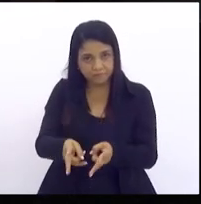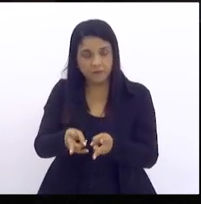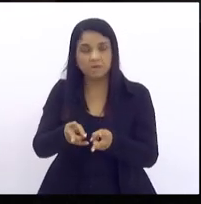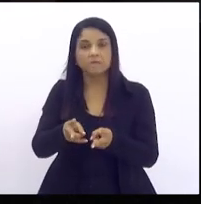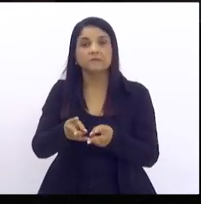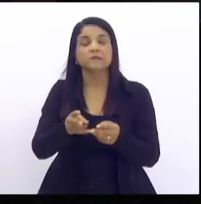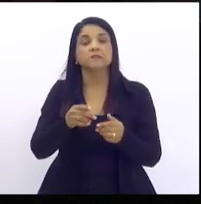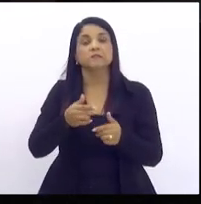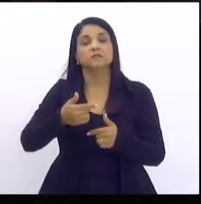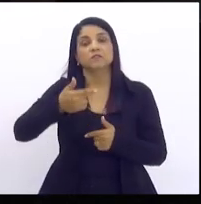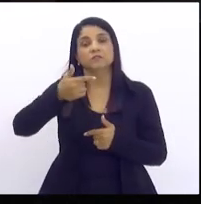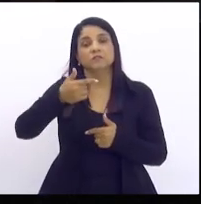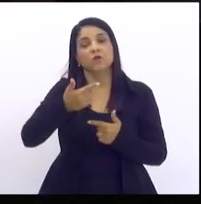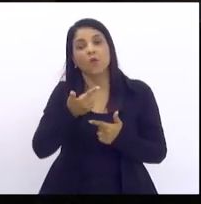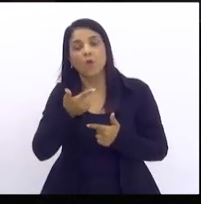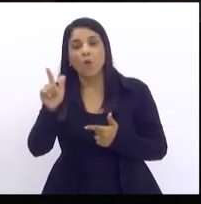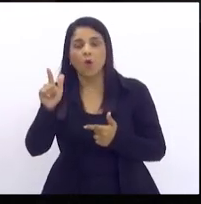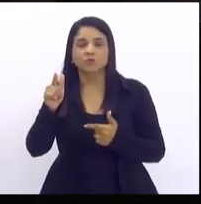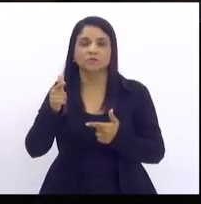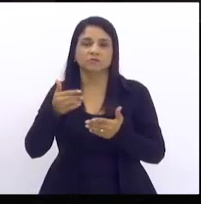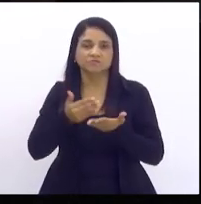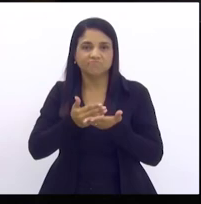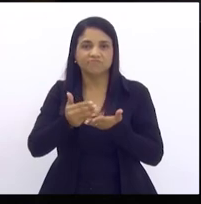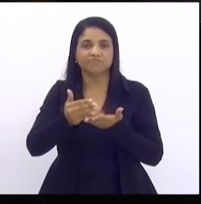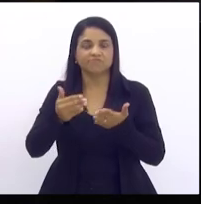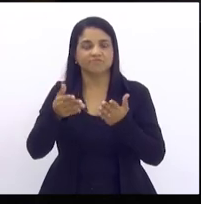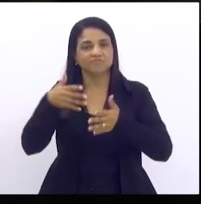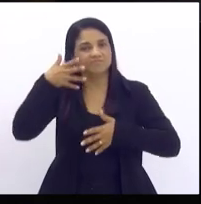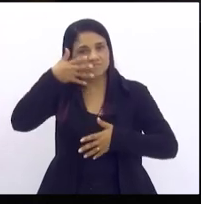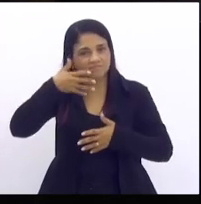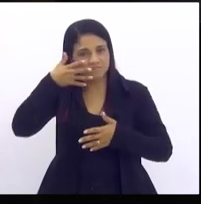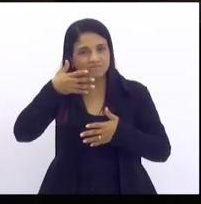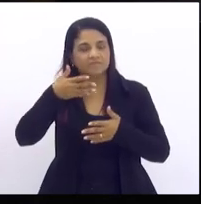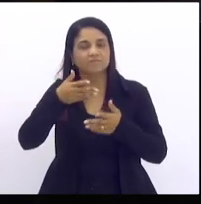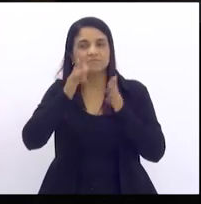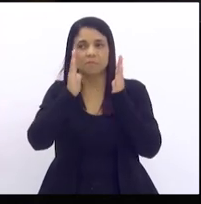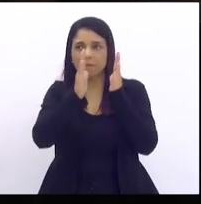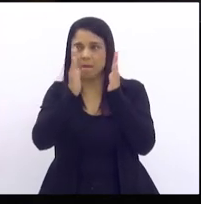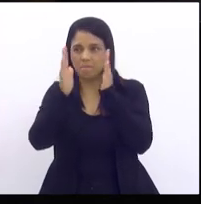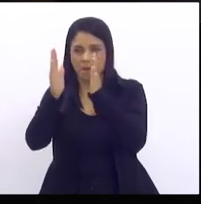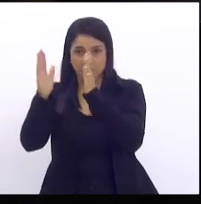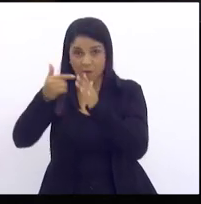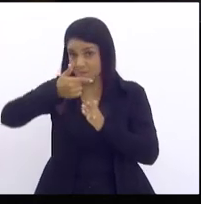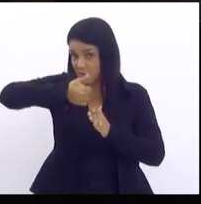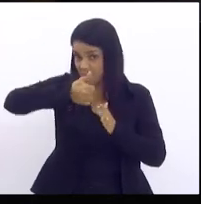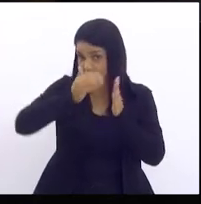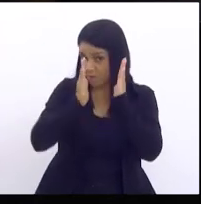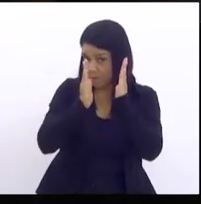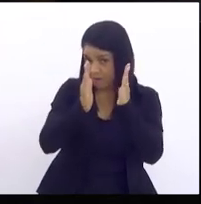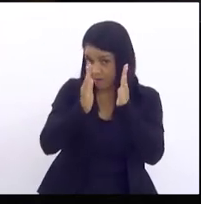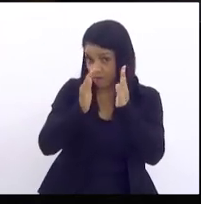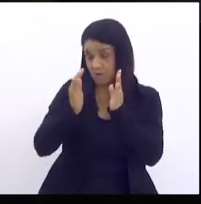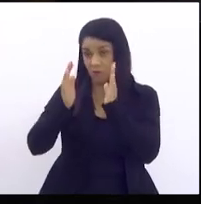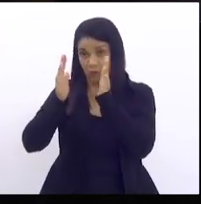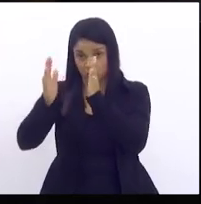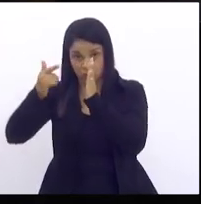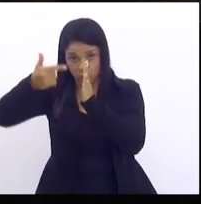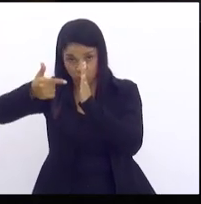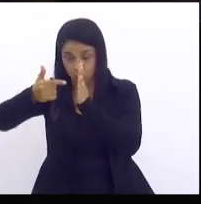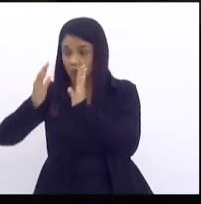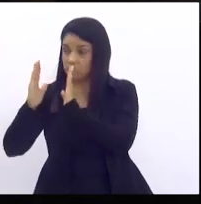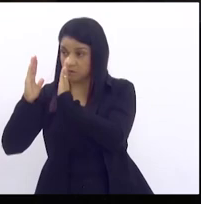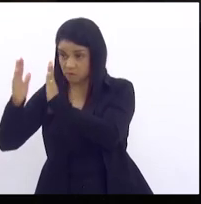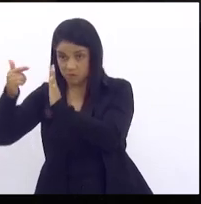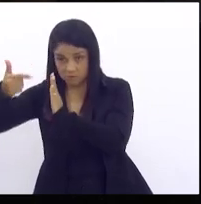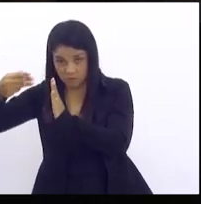outros expedientes das outras leis. Mas, ao mesmo tempo, eu não sei se o Estatuto das